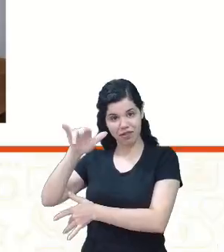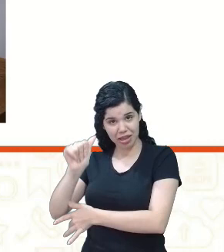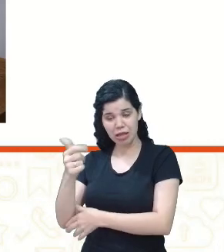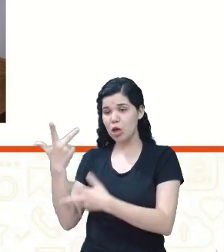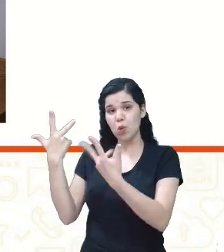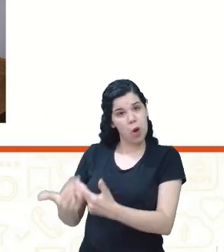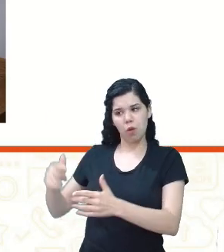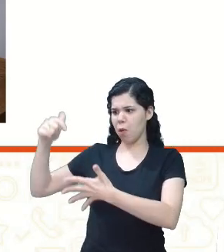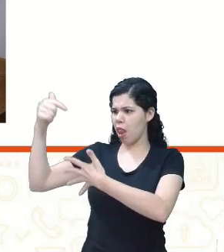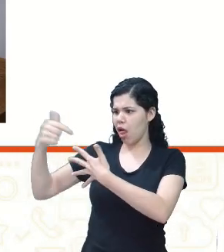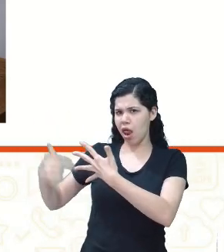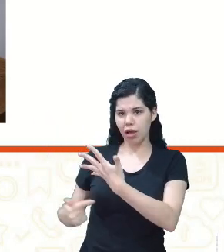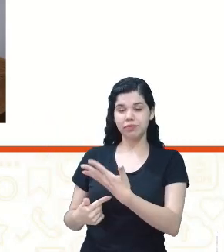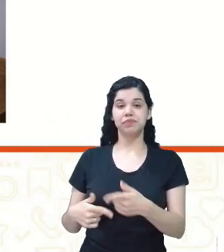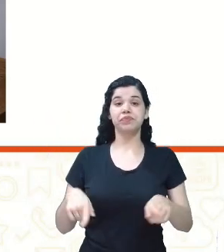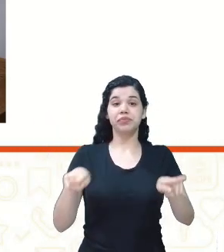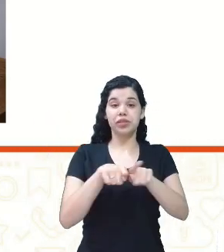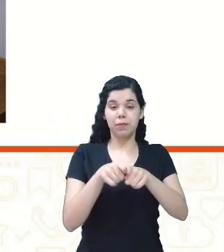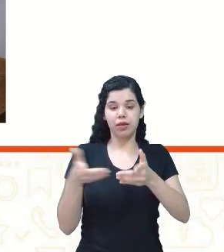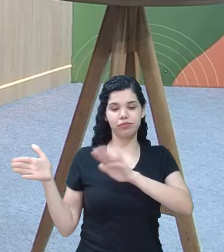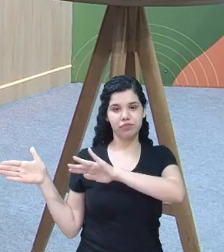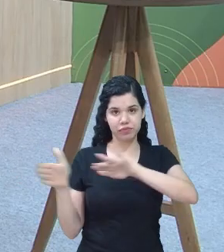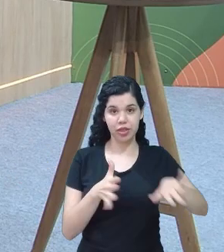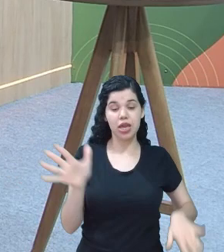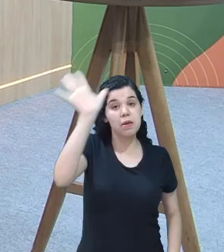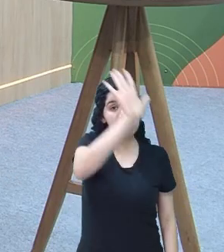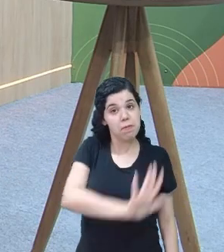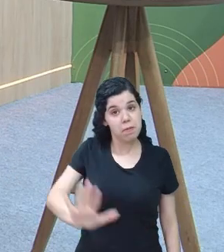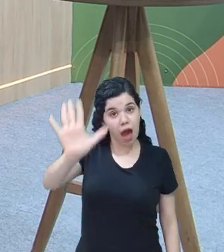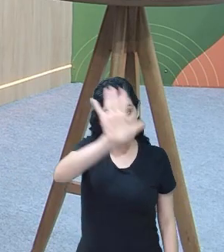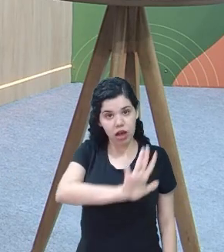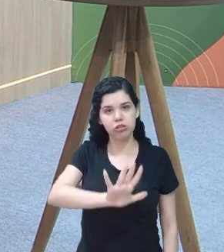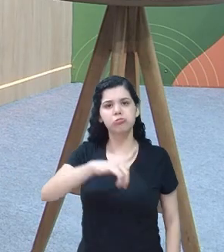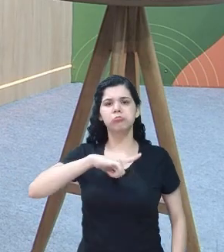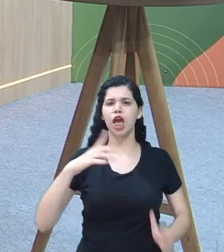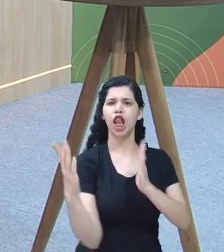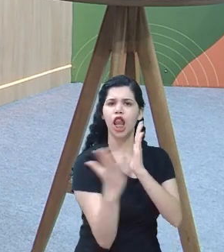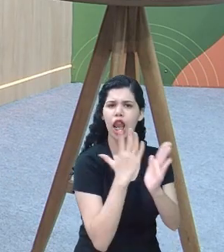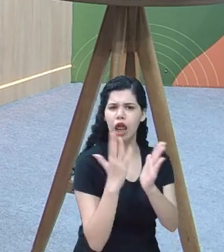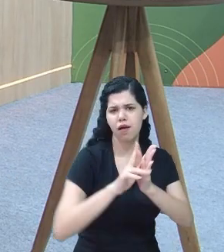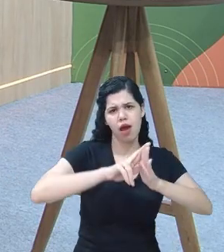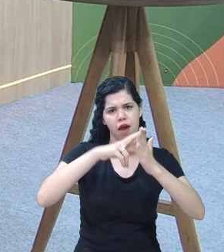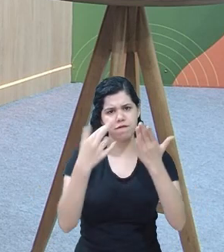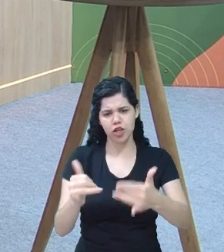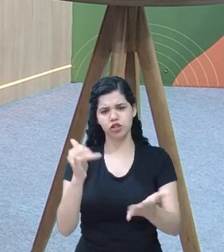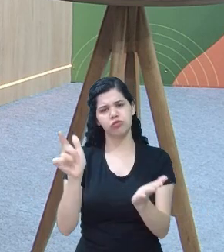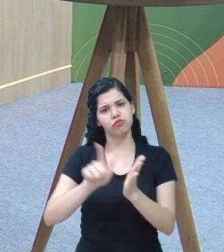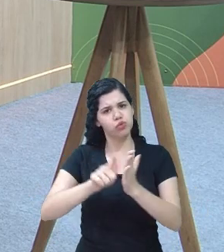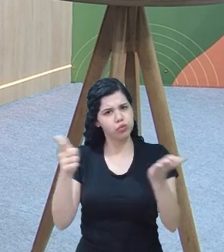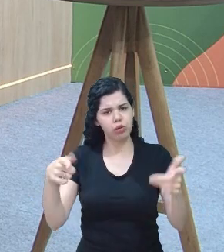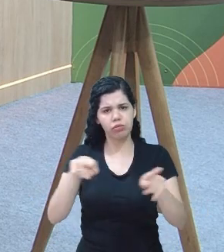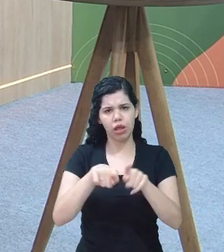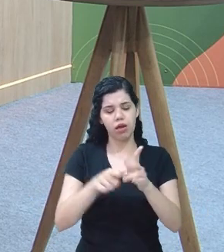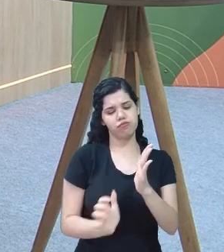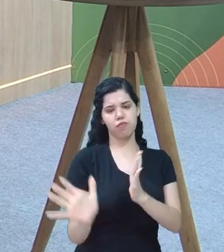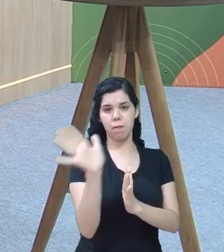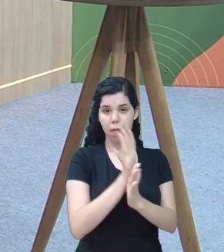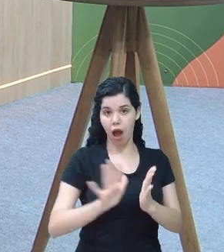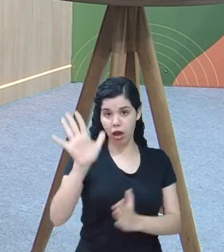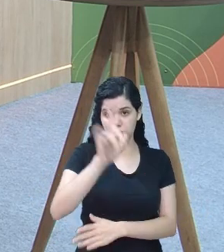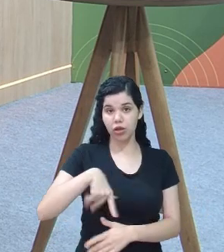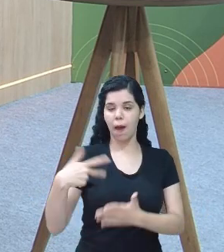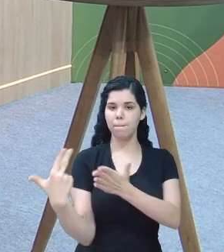Imagem, a gente encontrava imagens, encontra ainda, nos livros, nas revistas, nos jornais, que são